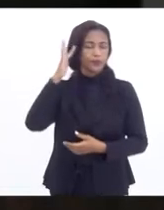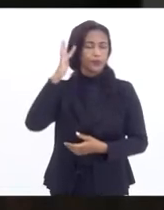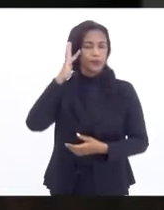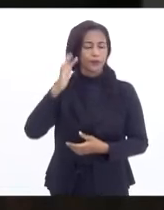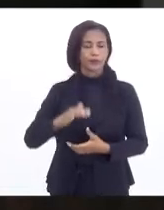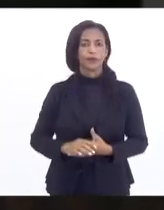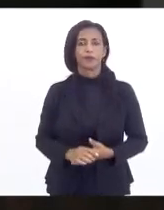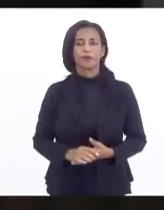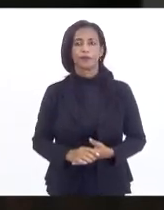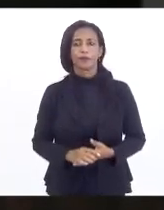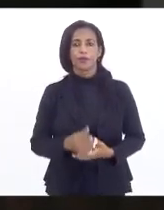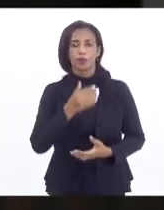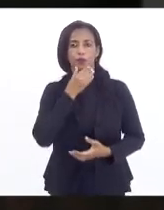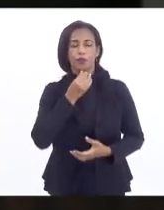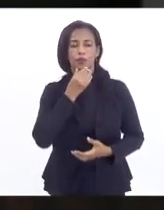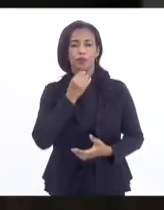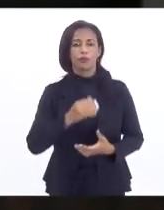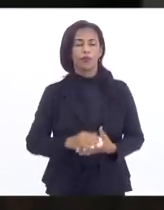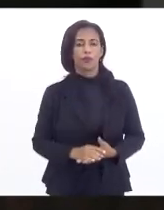reflexivos de homens.